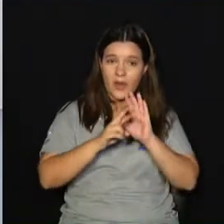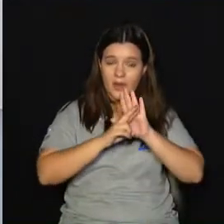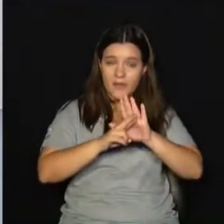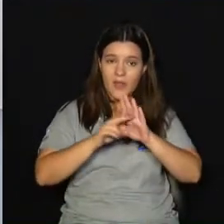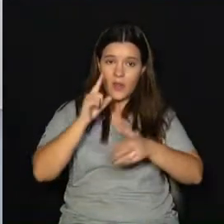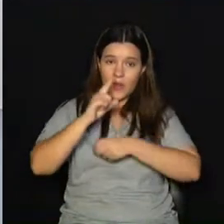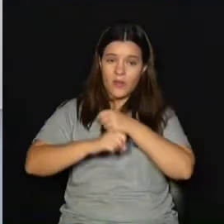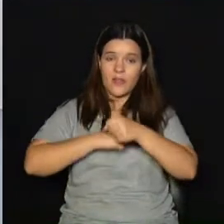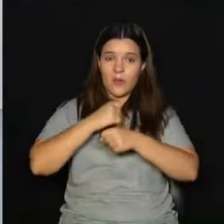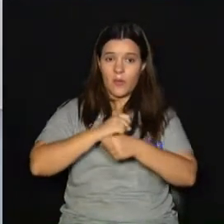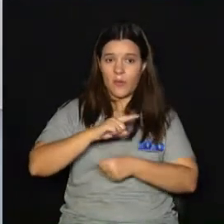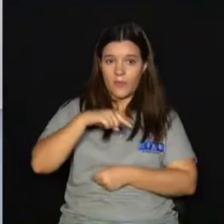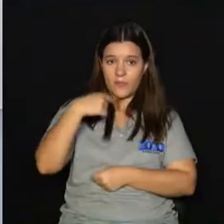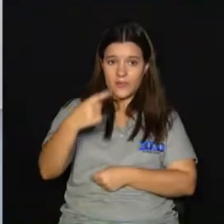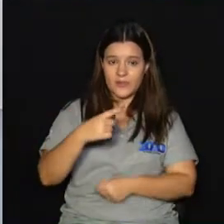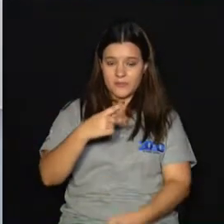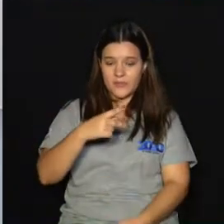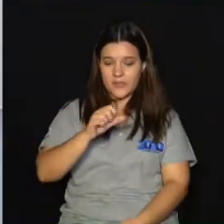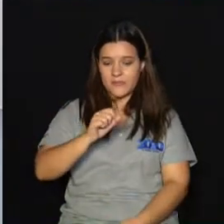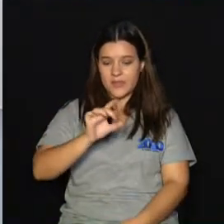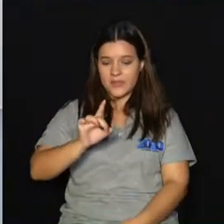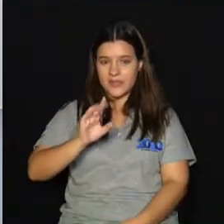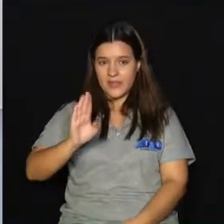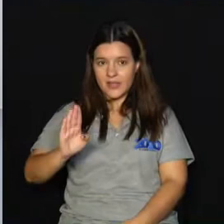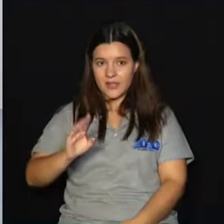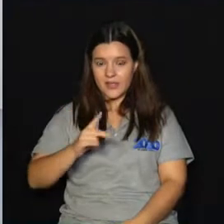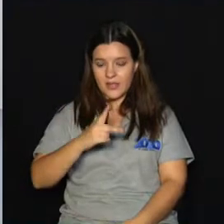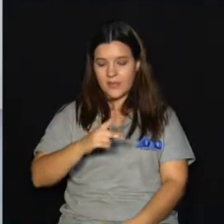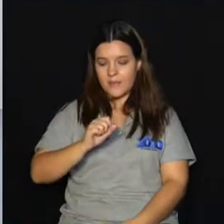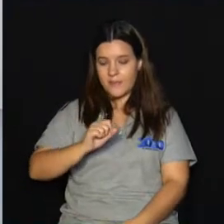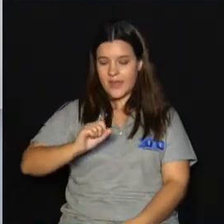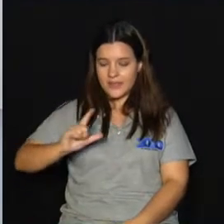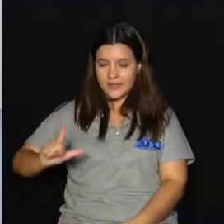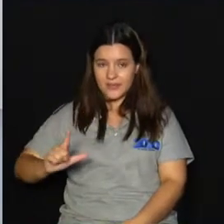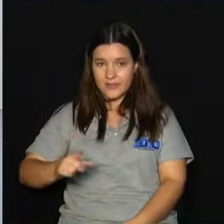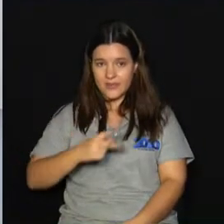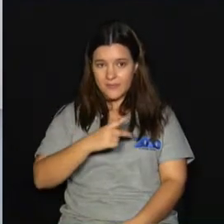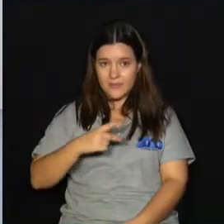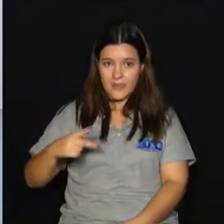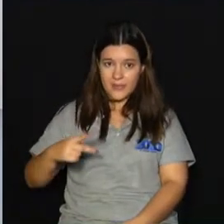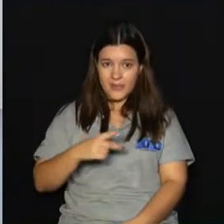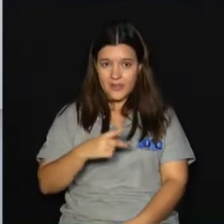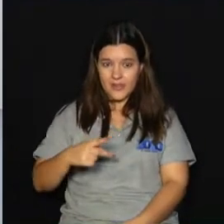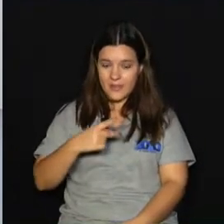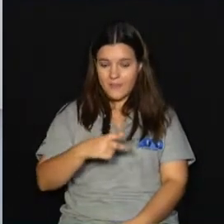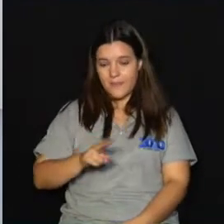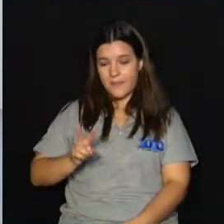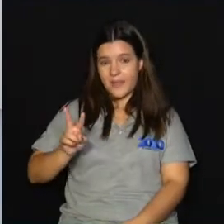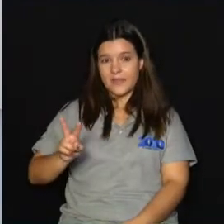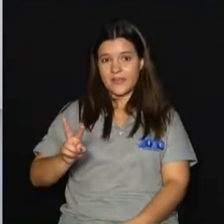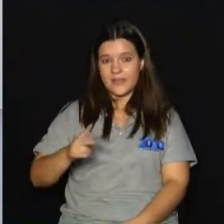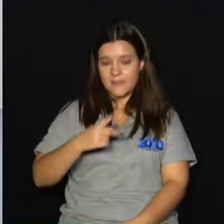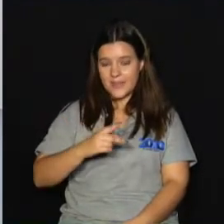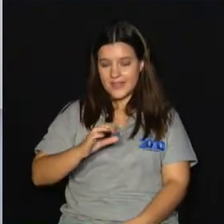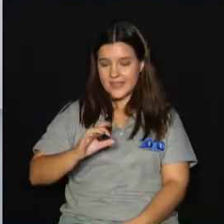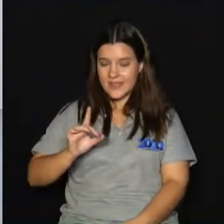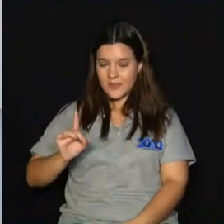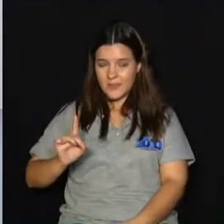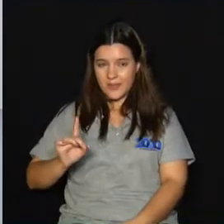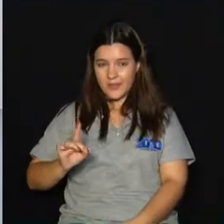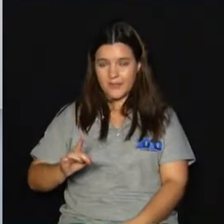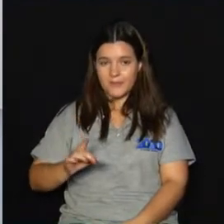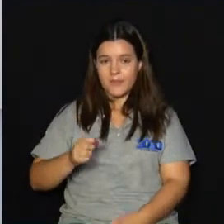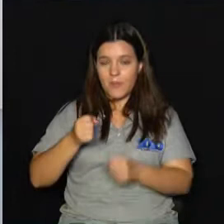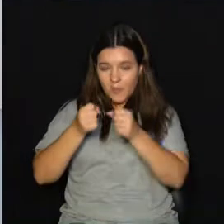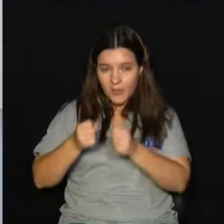ano que vem, PSDB, PSL, PP, PV, PCdoB,